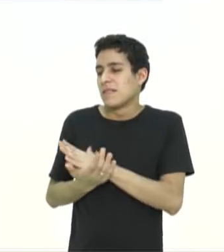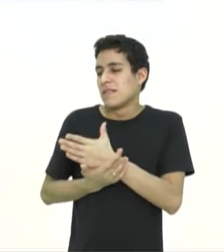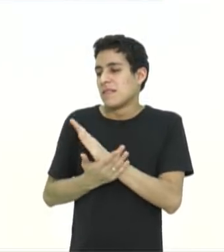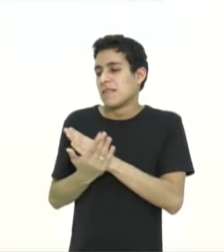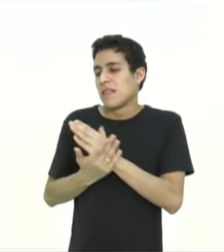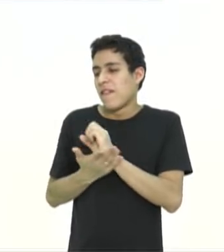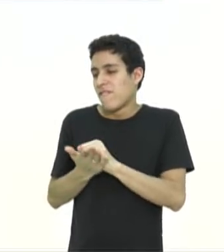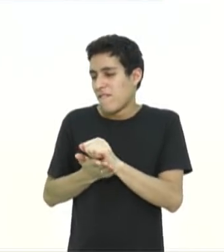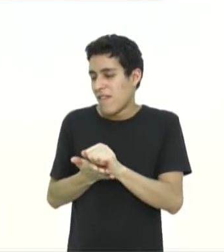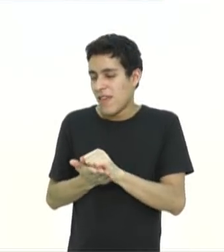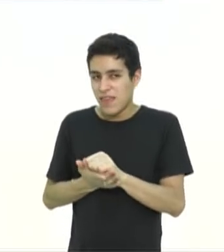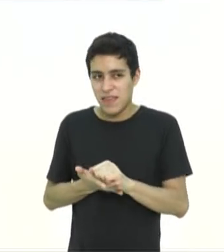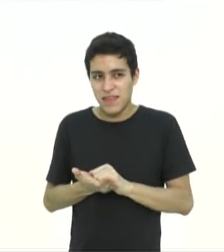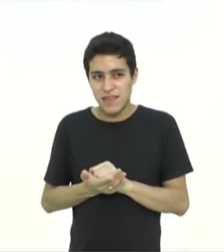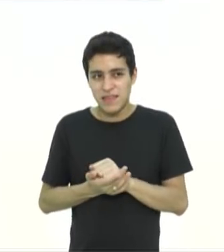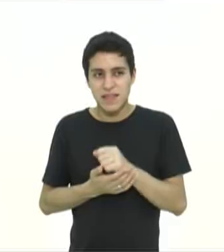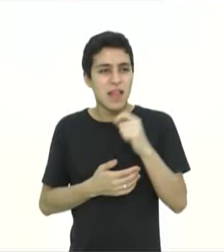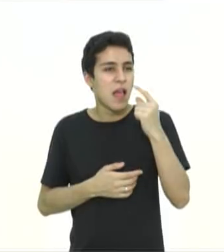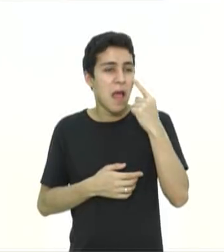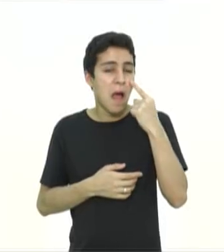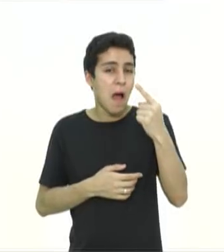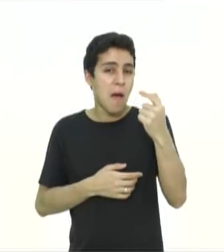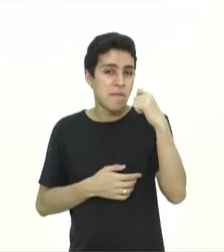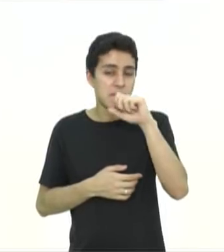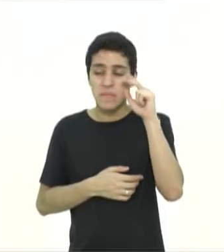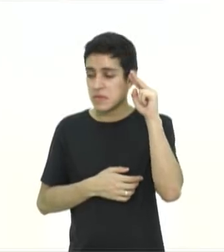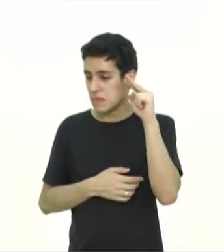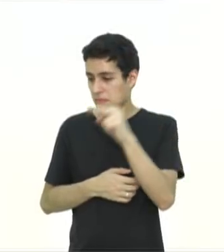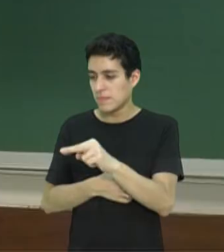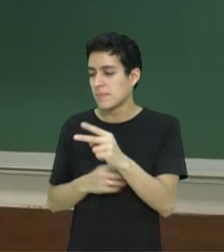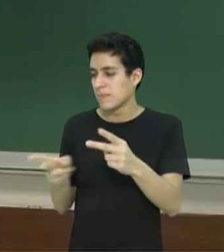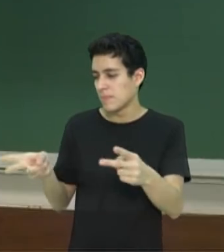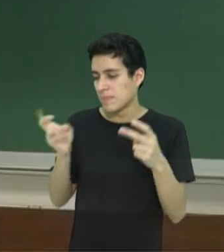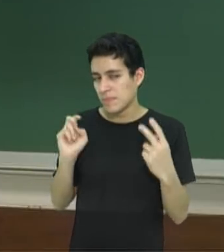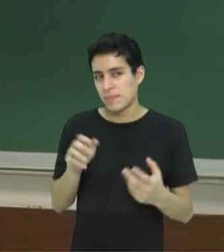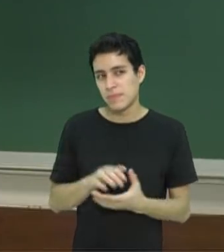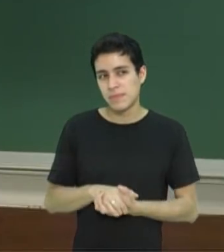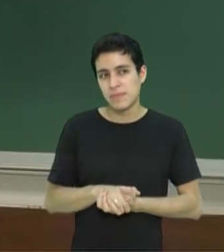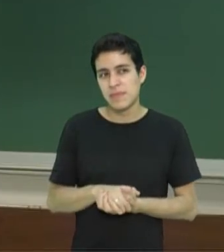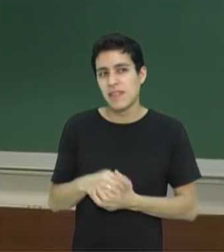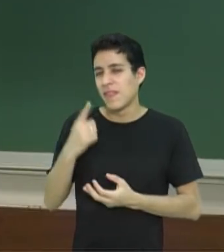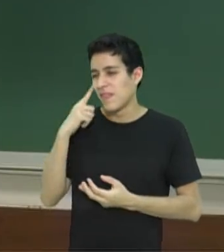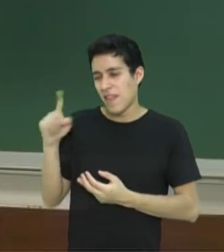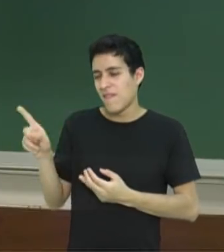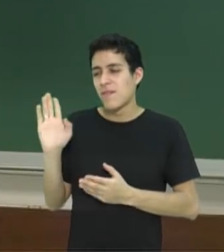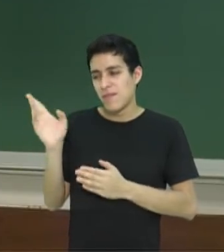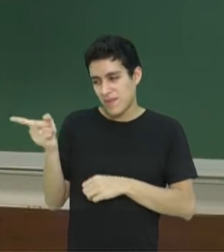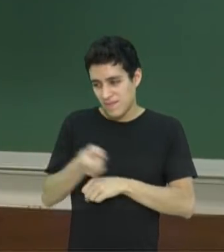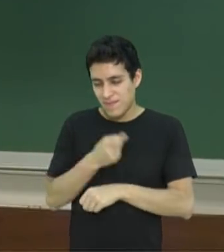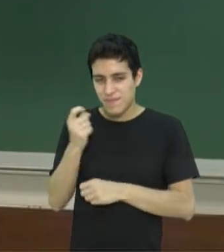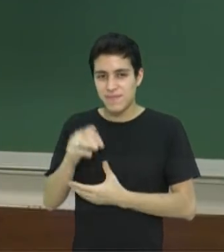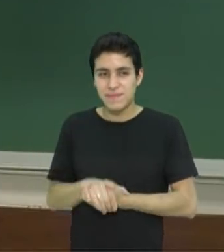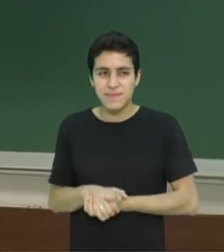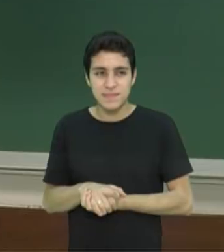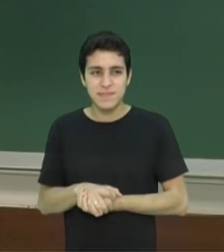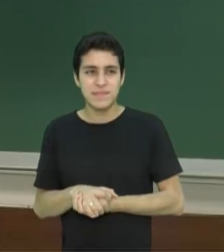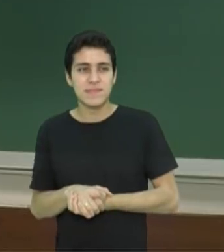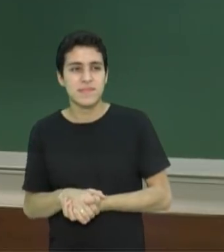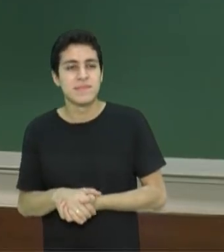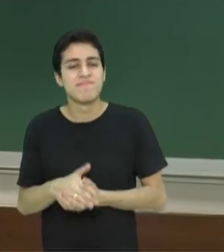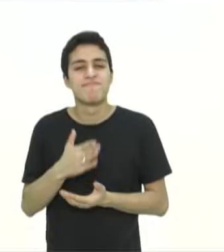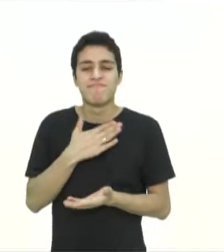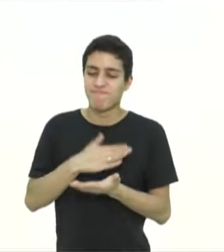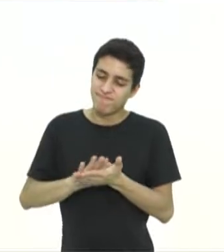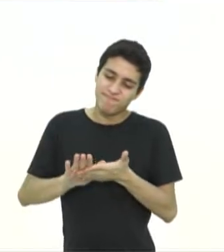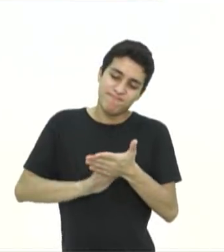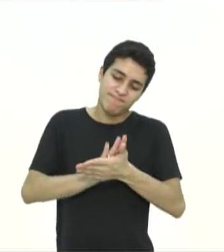na força. Então, olha a cara da mãe dele ali, ó. A mãe já percebeu, nem viu, já percebeu, né? E olha lá, ele bem